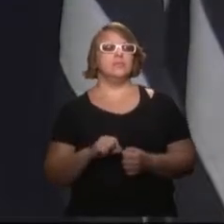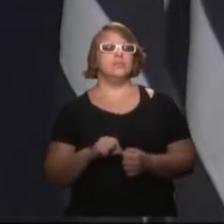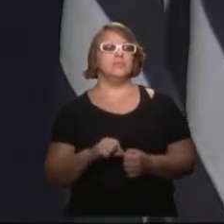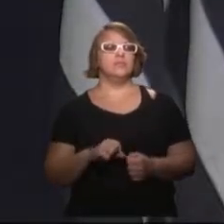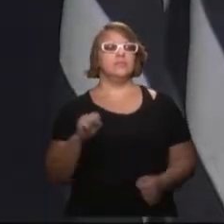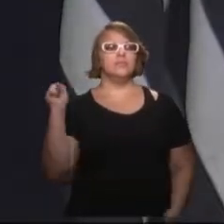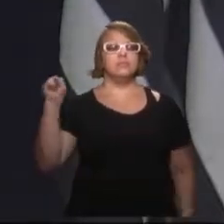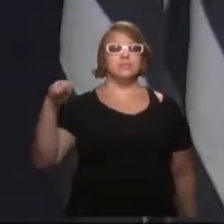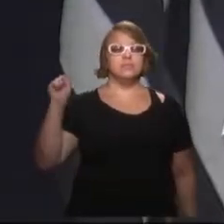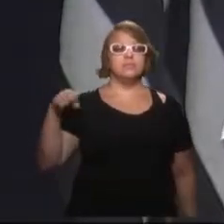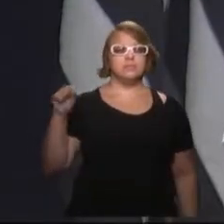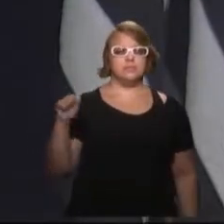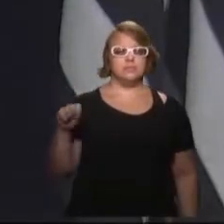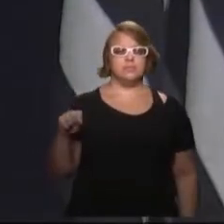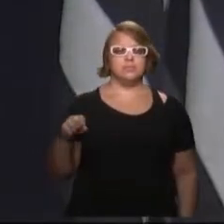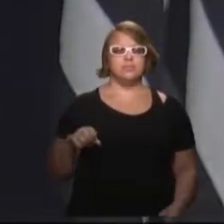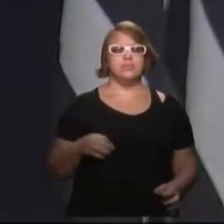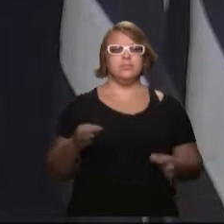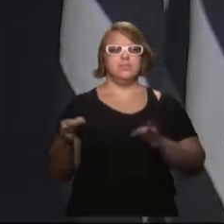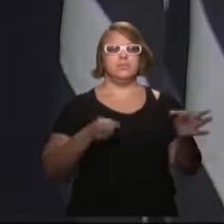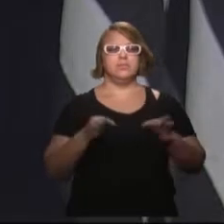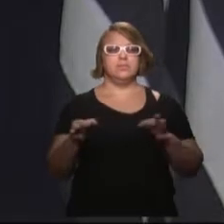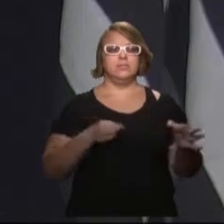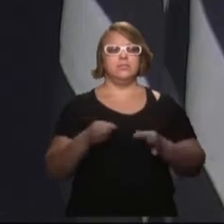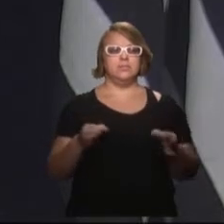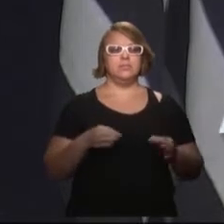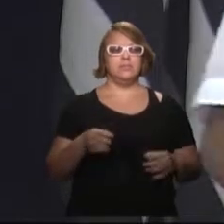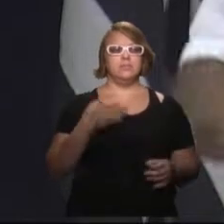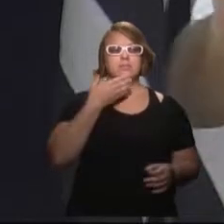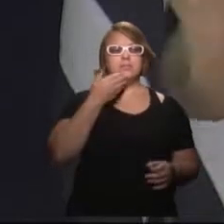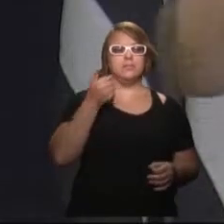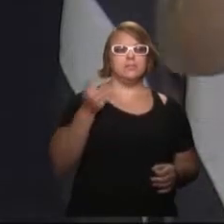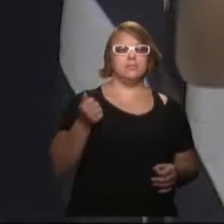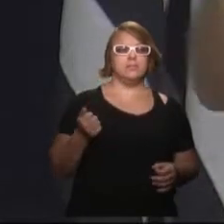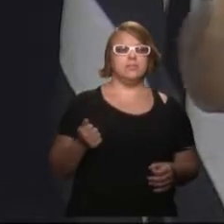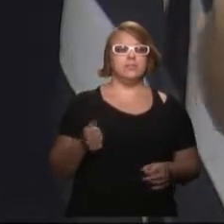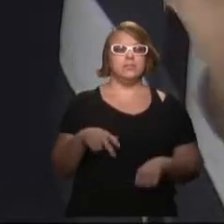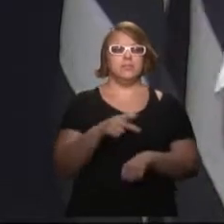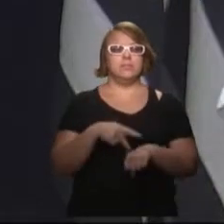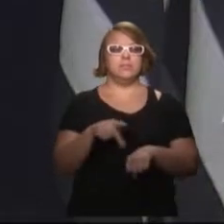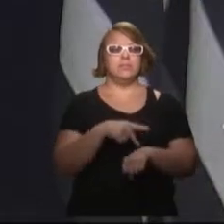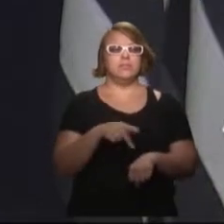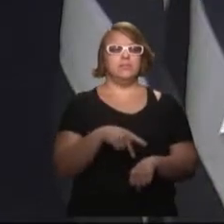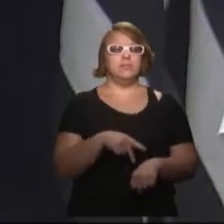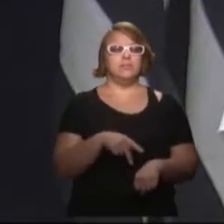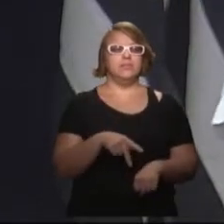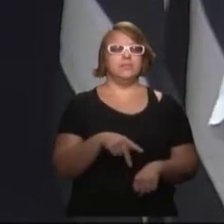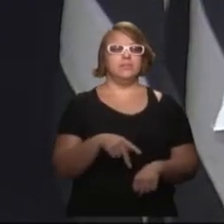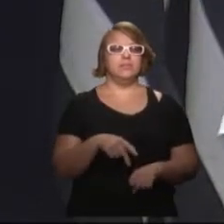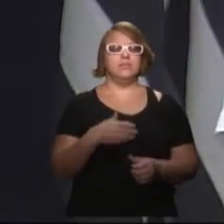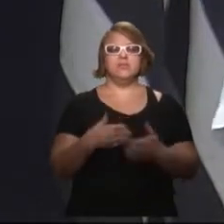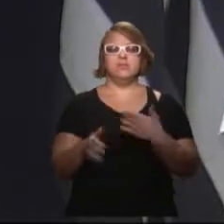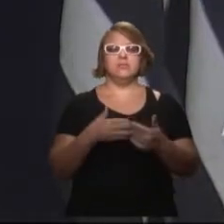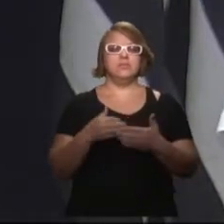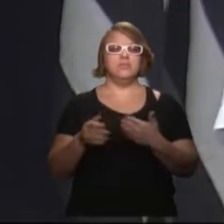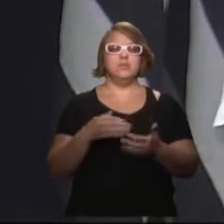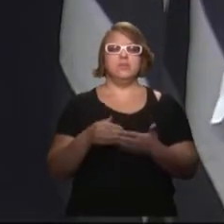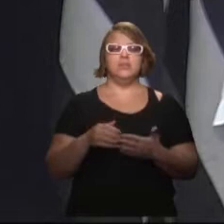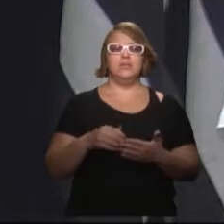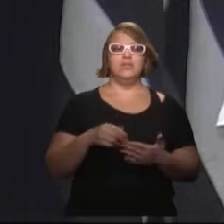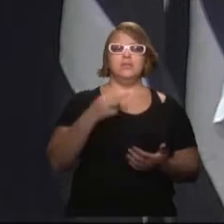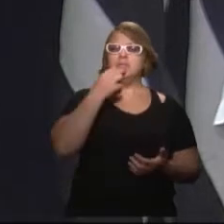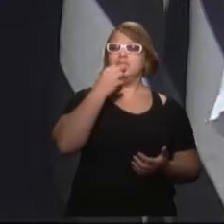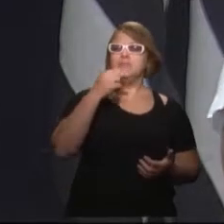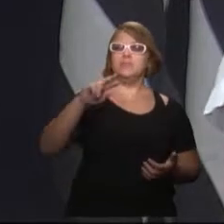a concentração de renda que está reduzindo, isso é importante, repito, independente da bandeira partidária, hein? Está reduzindo